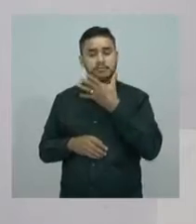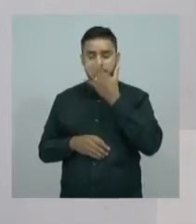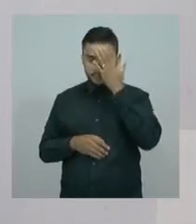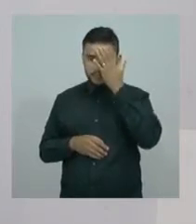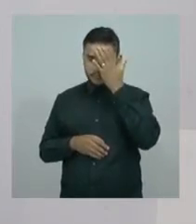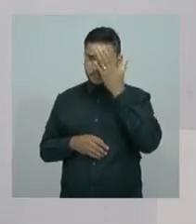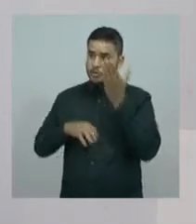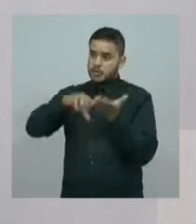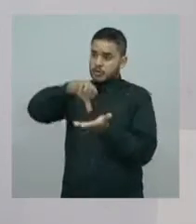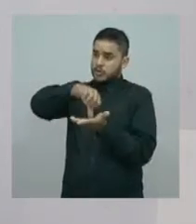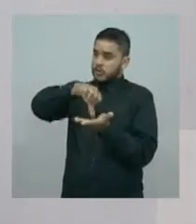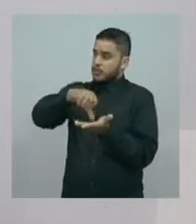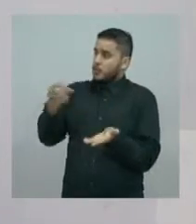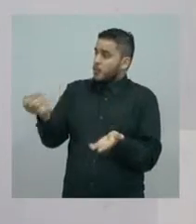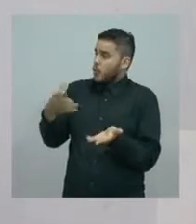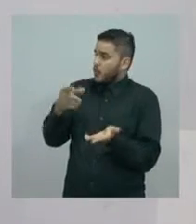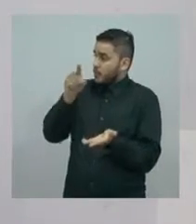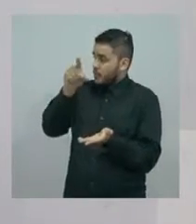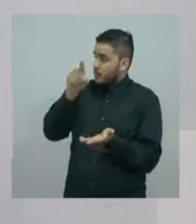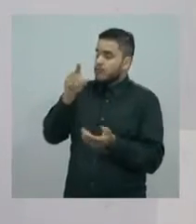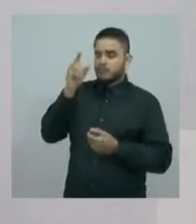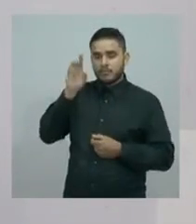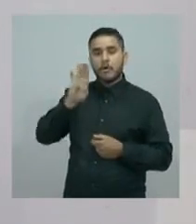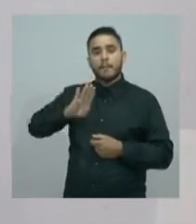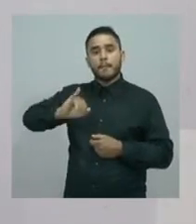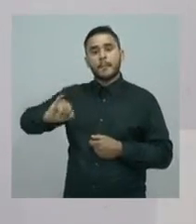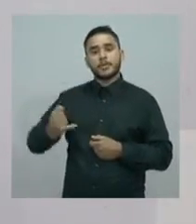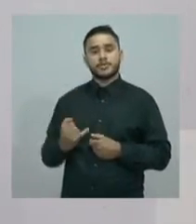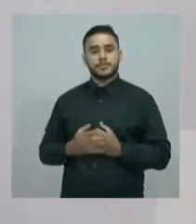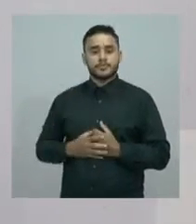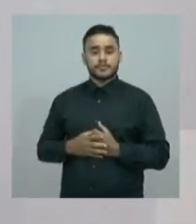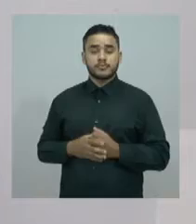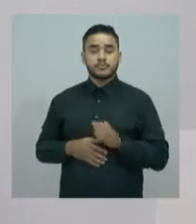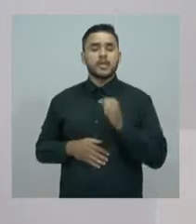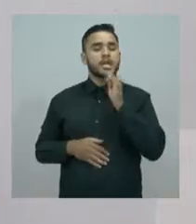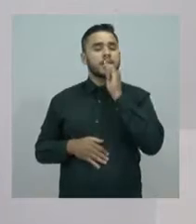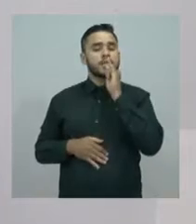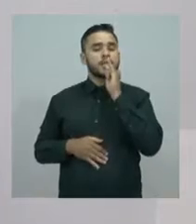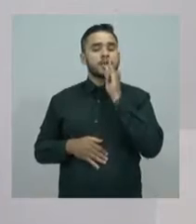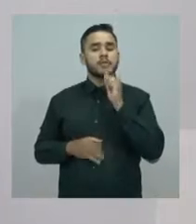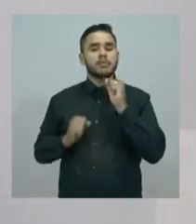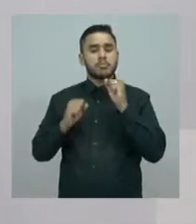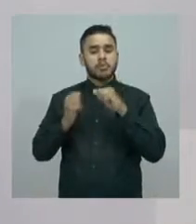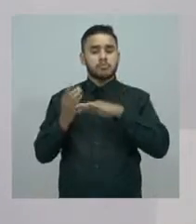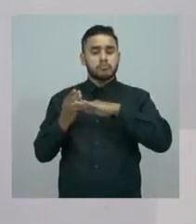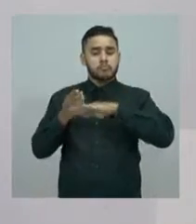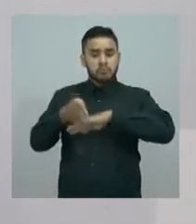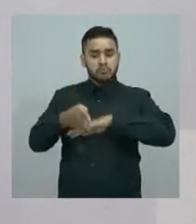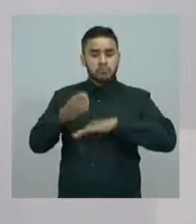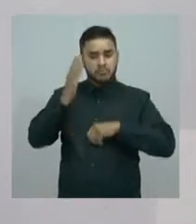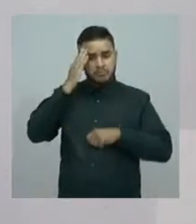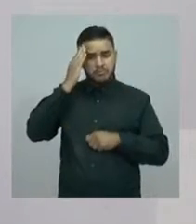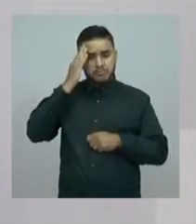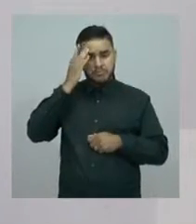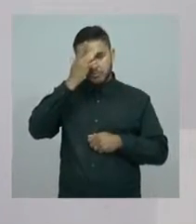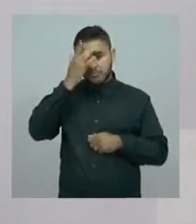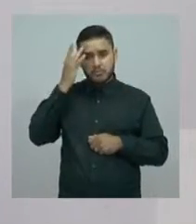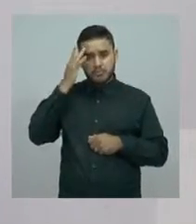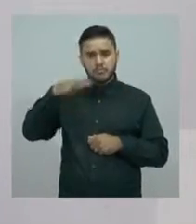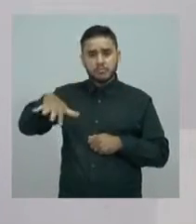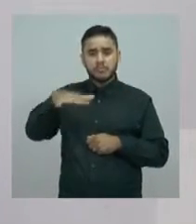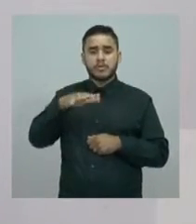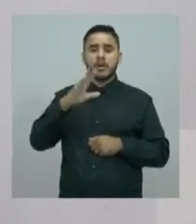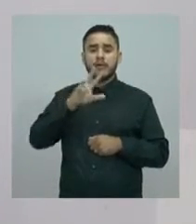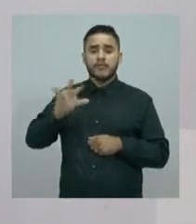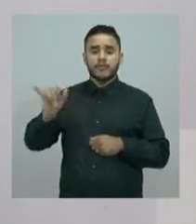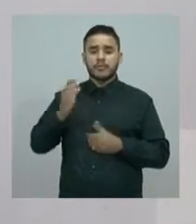essas pequenas causas, né? Então, basta a pessoa chegar lá e procurar que